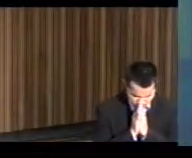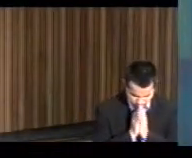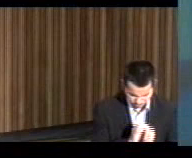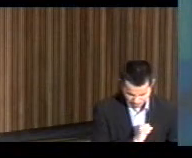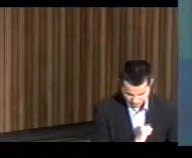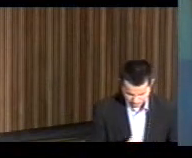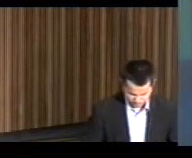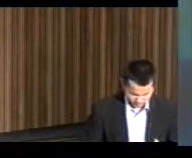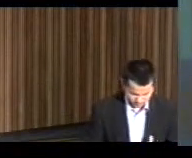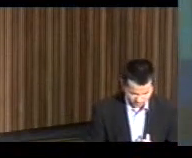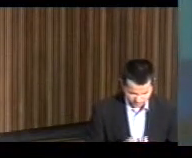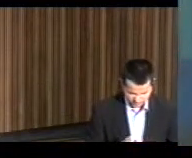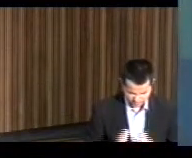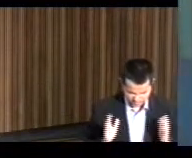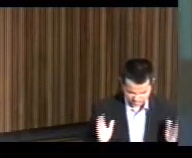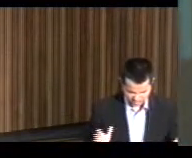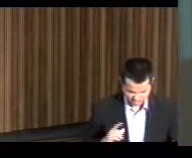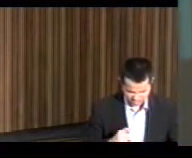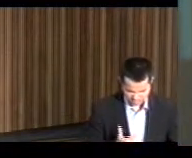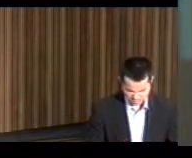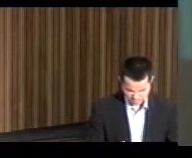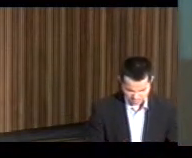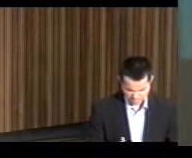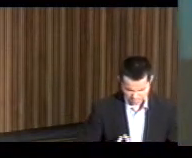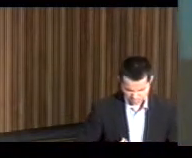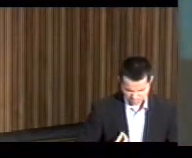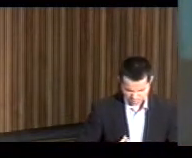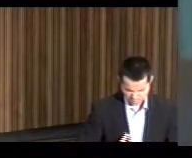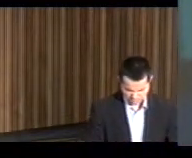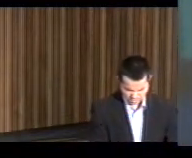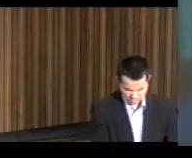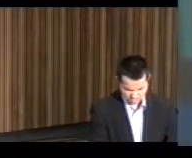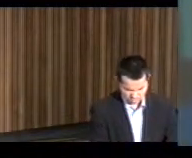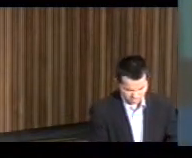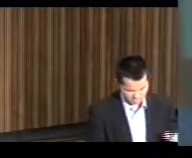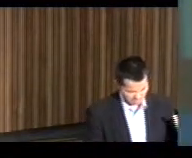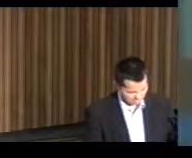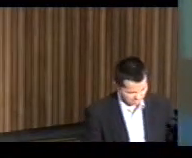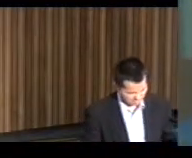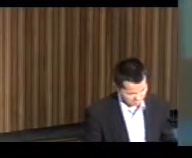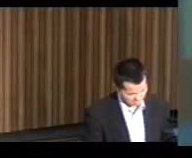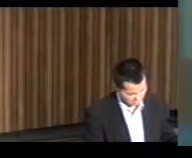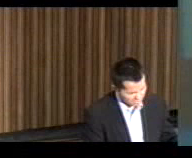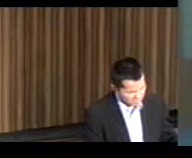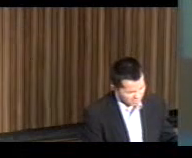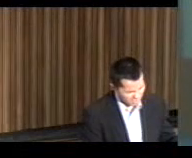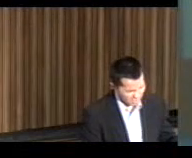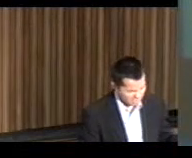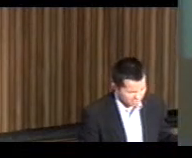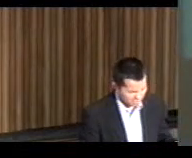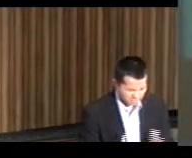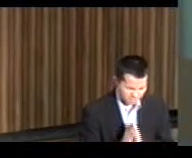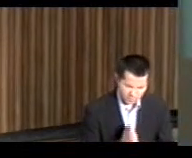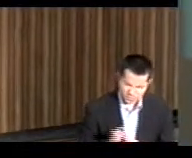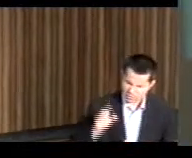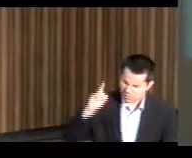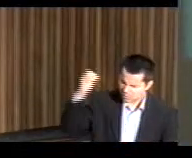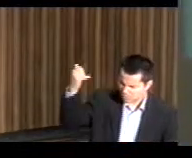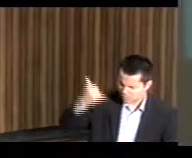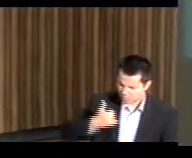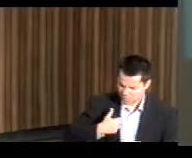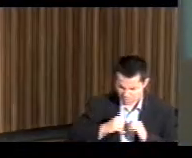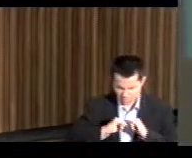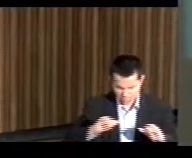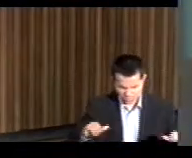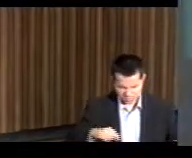temos estudado a vida desse Teu servo, e agora, Senhor, aplica a Tua palavra ao nosso